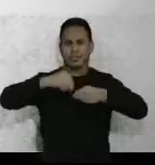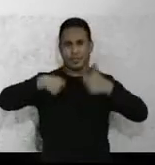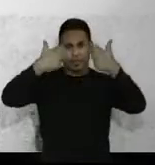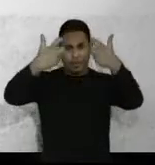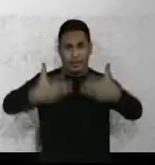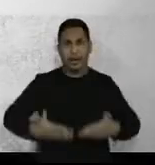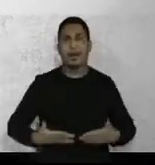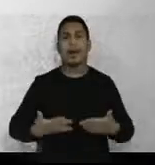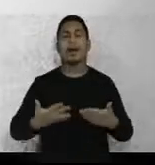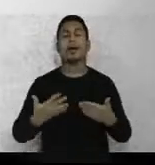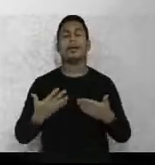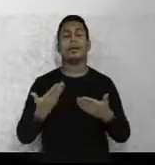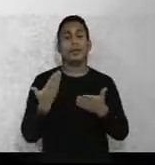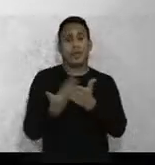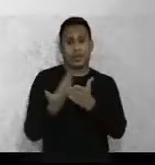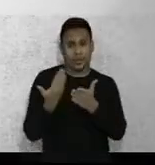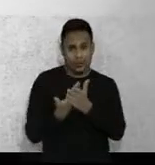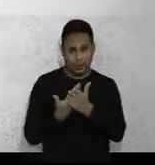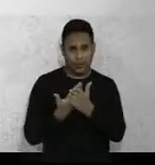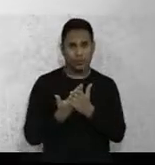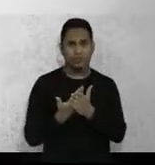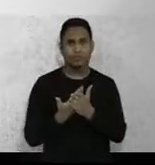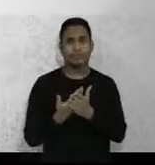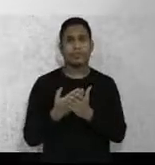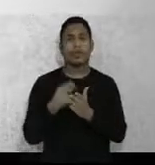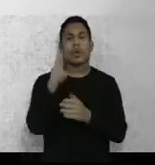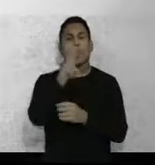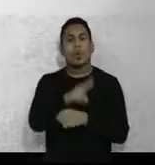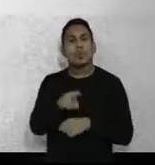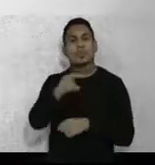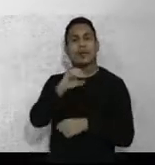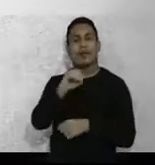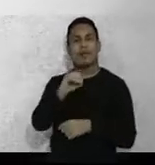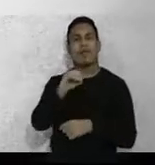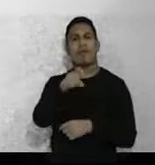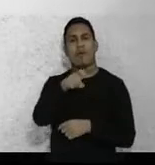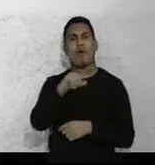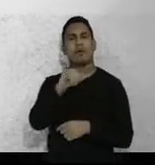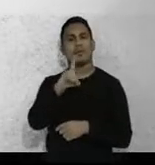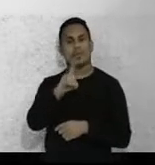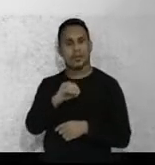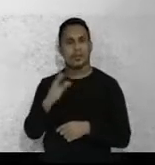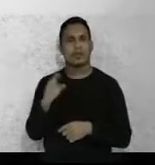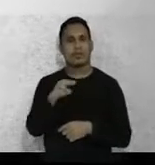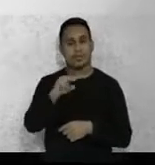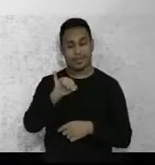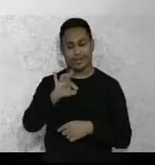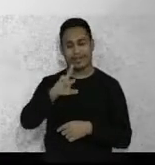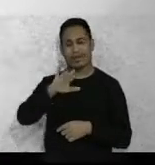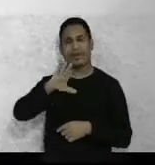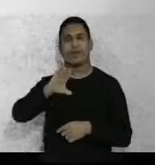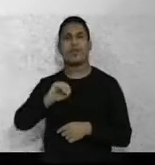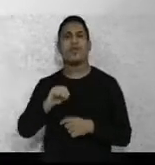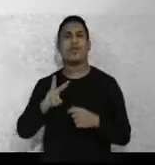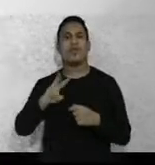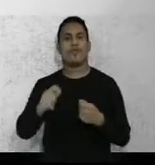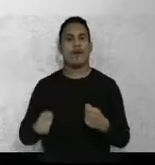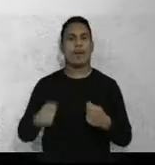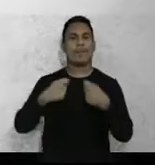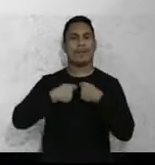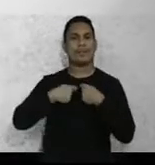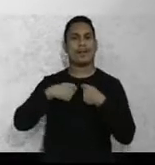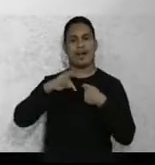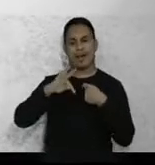a utilização do óxido nítrico, ele também vai causar uma maior tensão. Mas o que é que ele fala como tensão? É uma